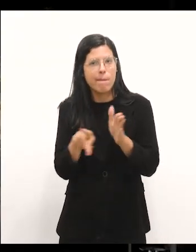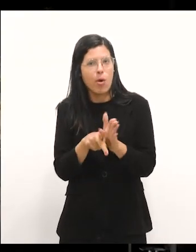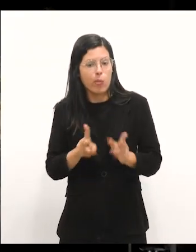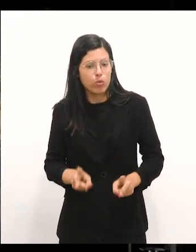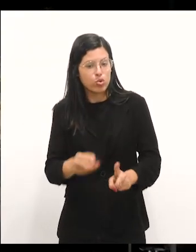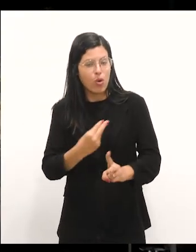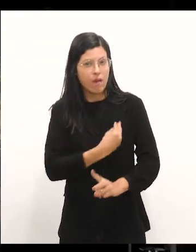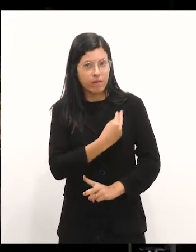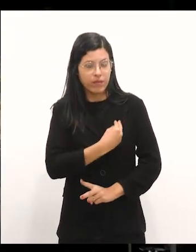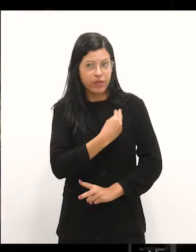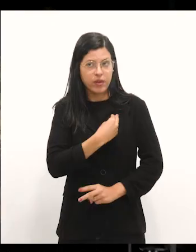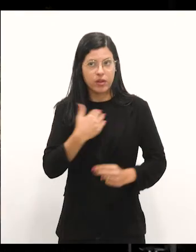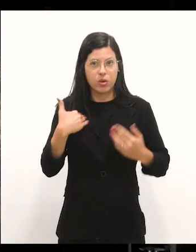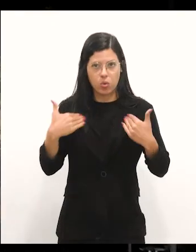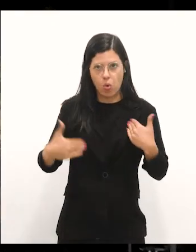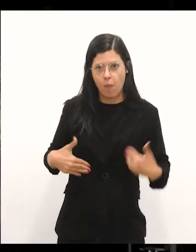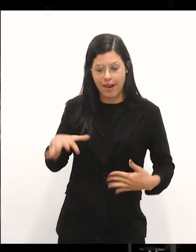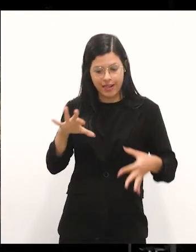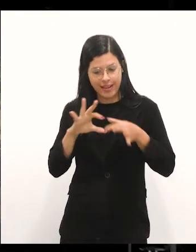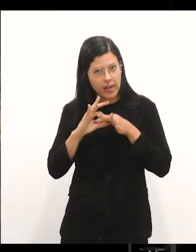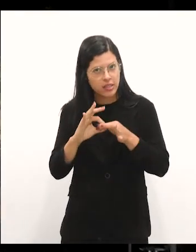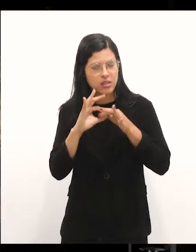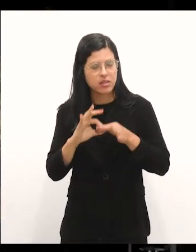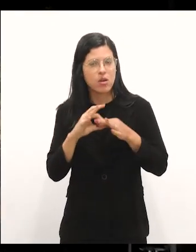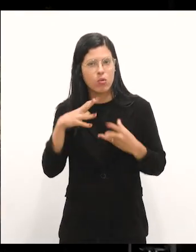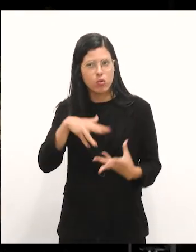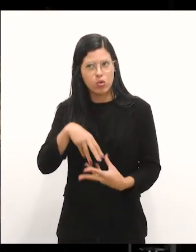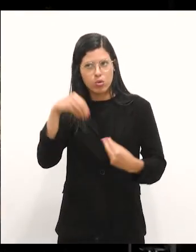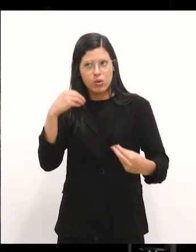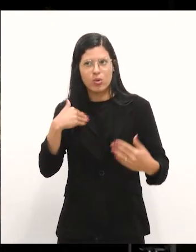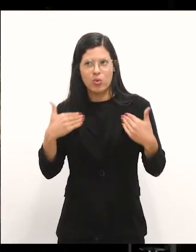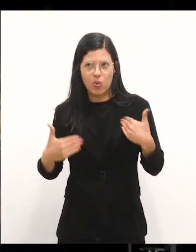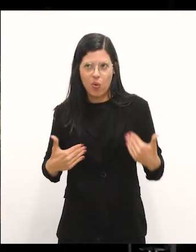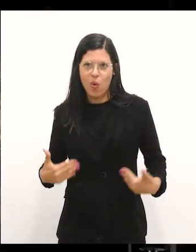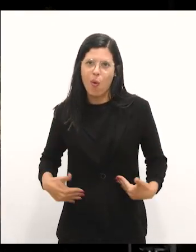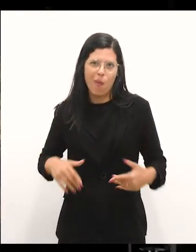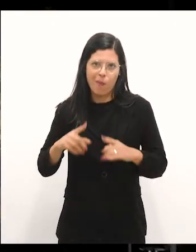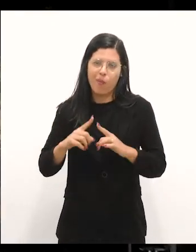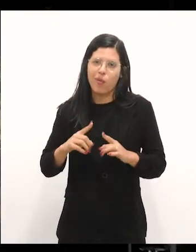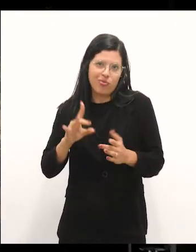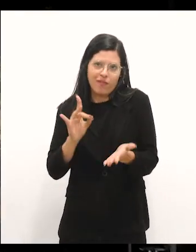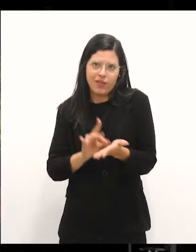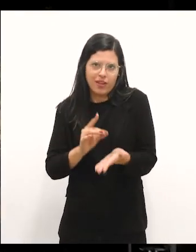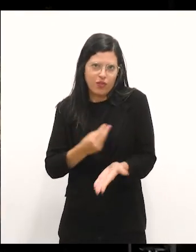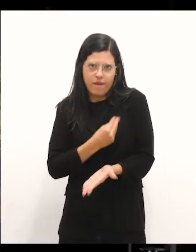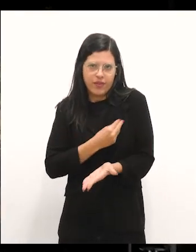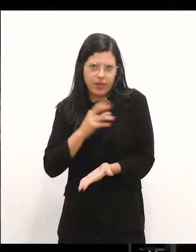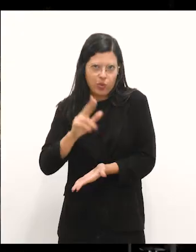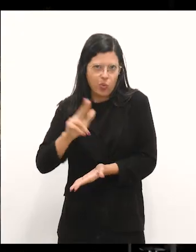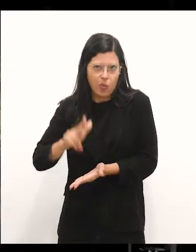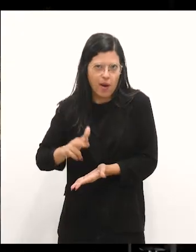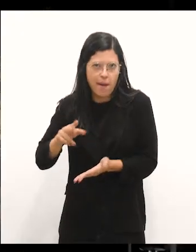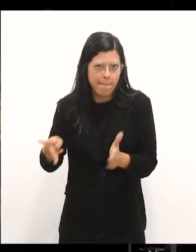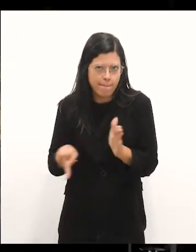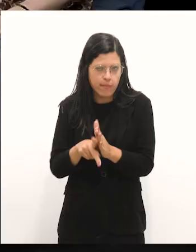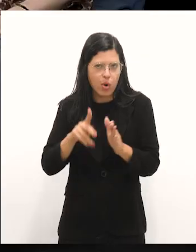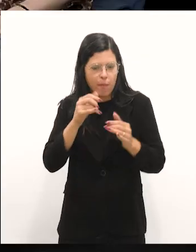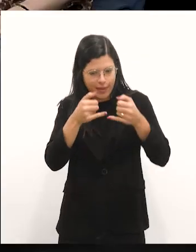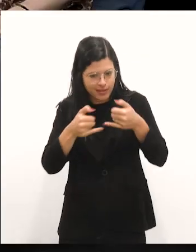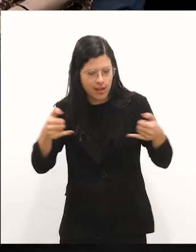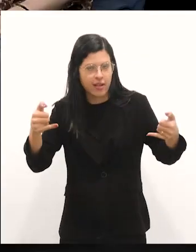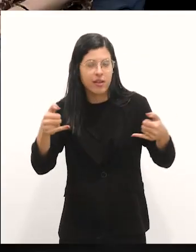mantém a ligação do espírito com o corpo. Na verdade, a vida do corpo não é mantida por ele, né? Mas, assim, que mantém o